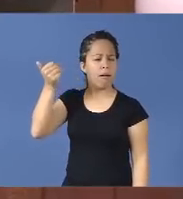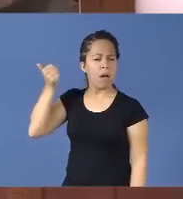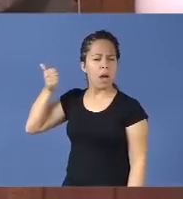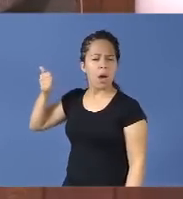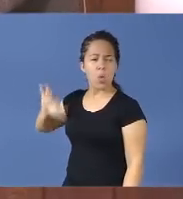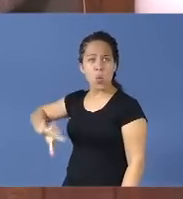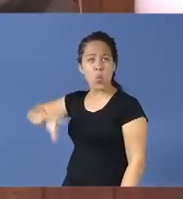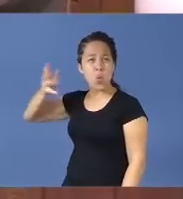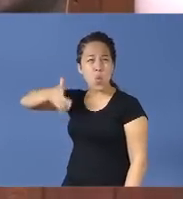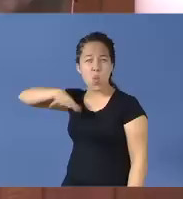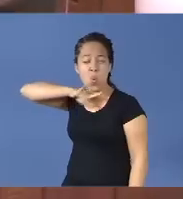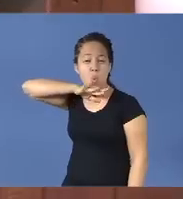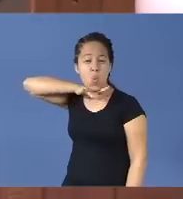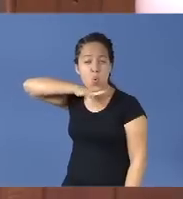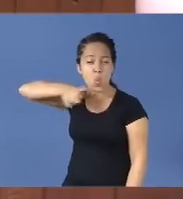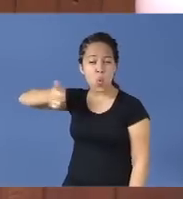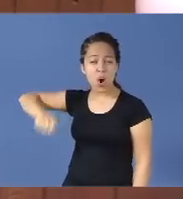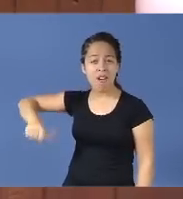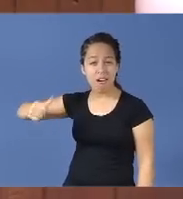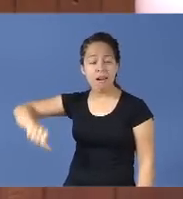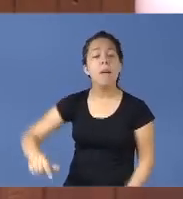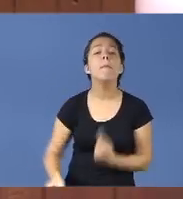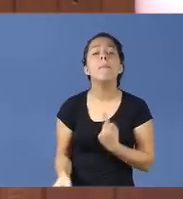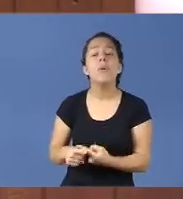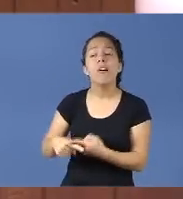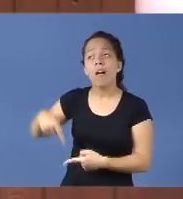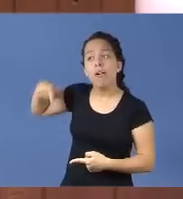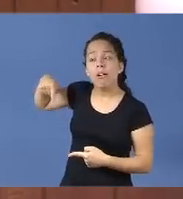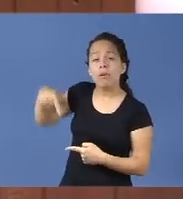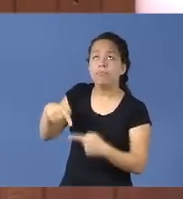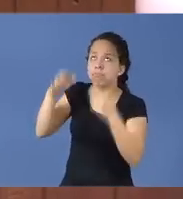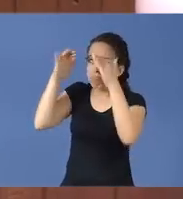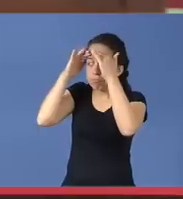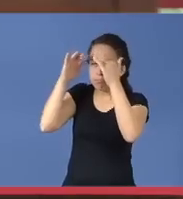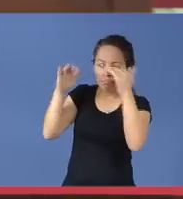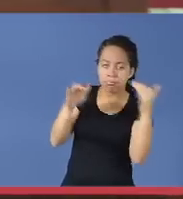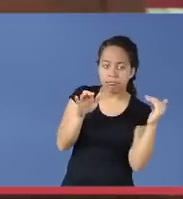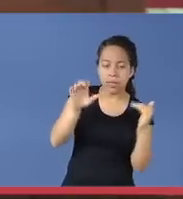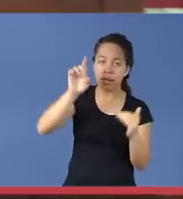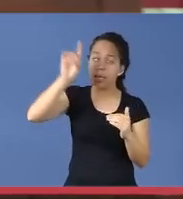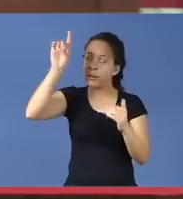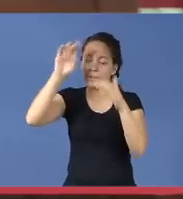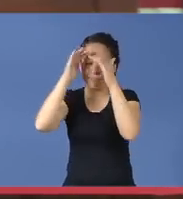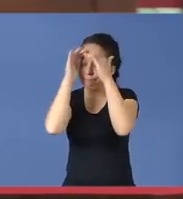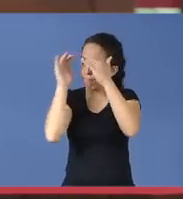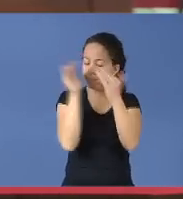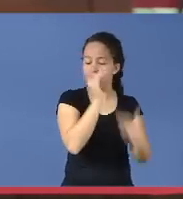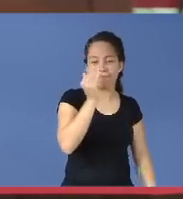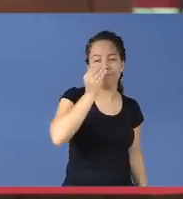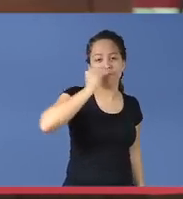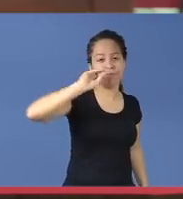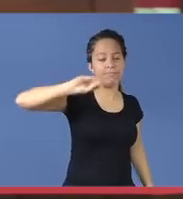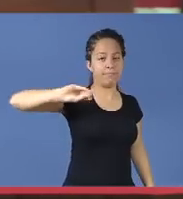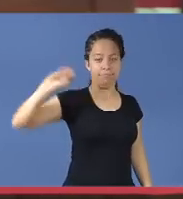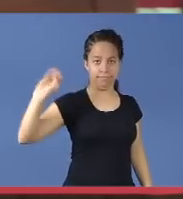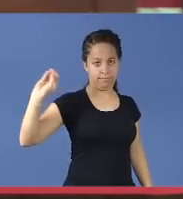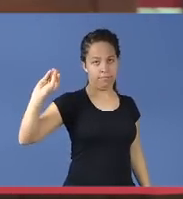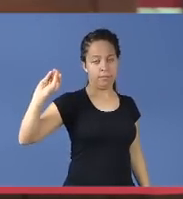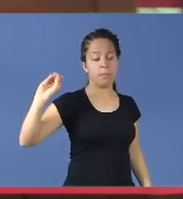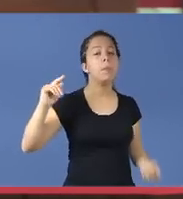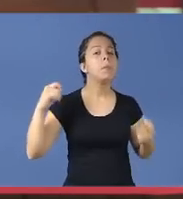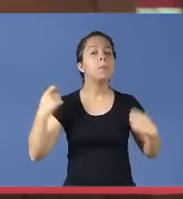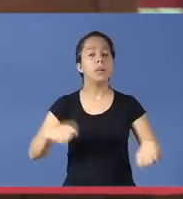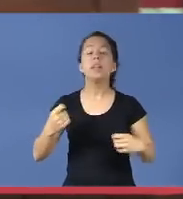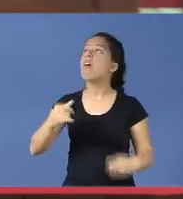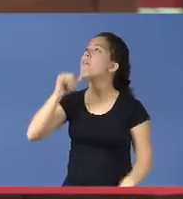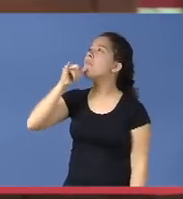foi em função de não atender às orientações. Então, precisava agora dizer, olha,